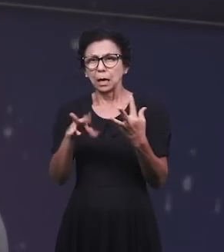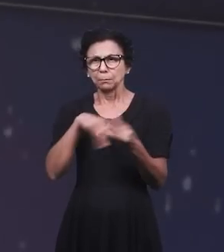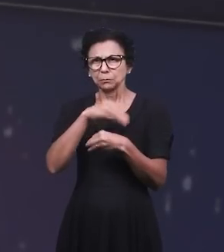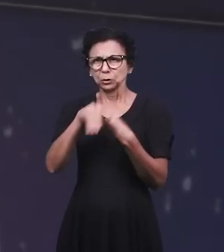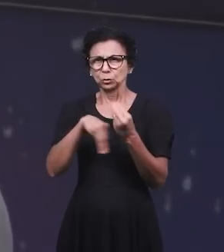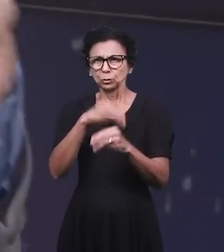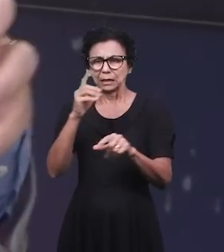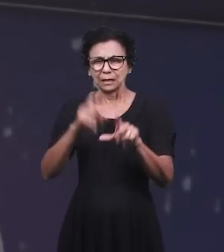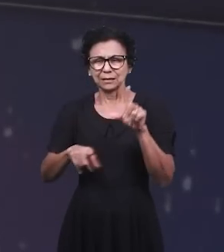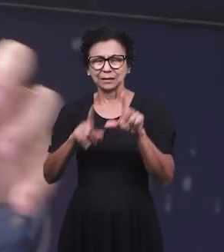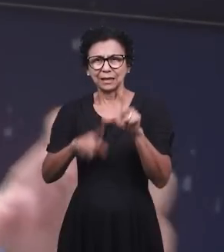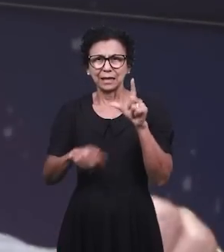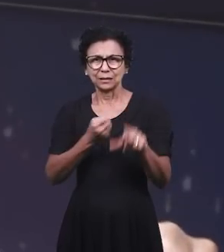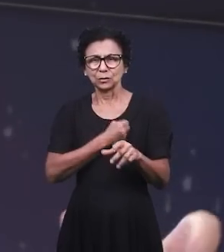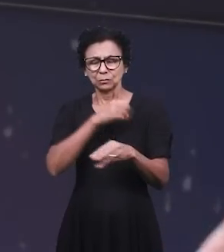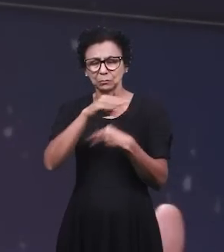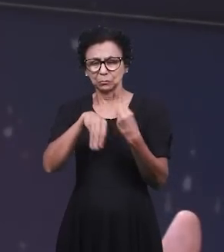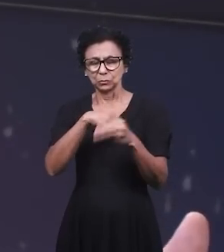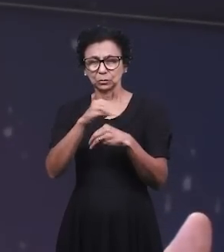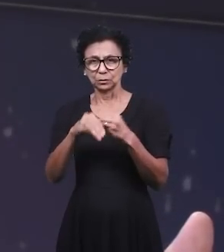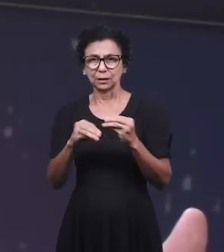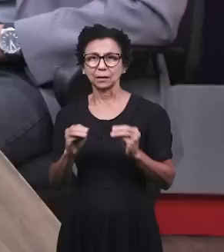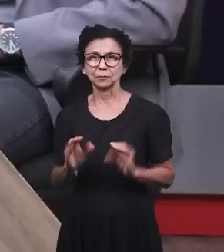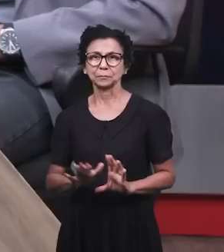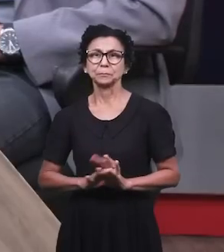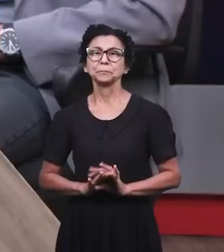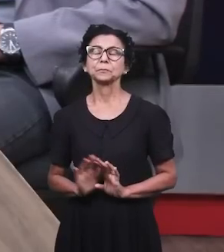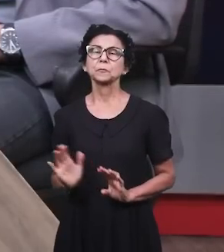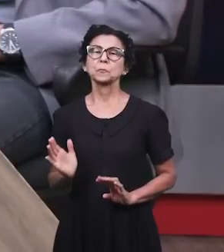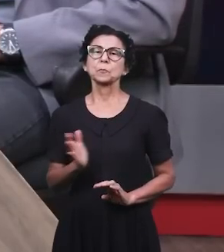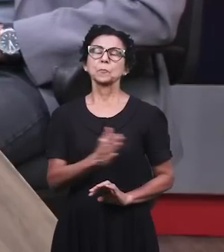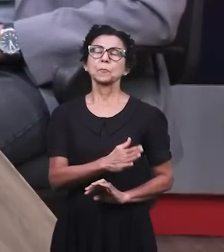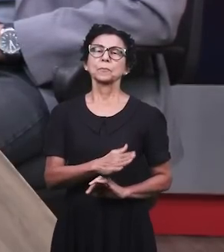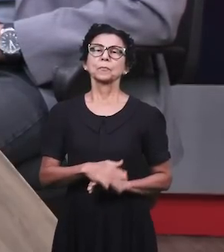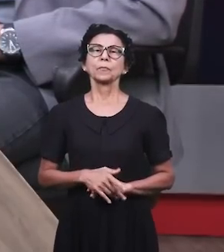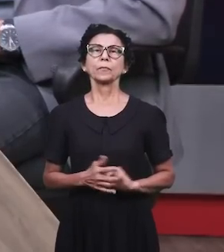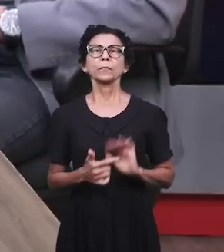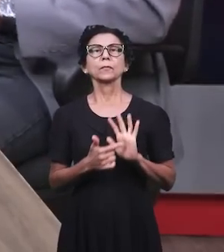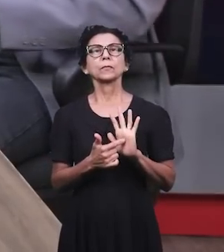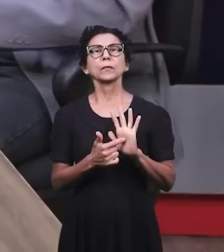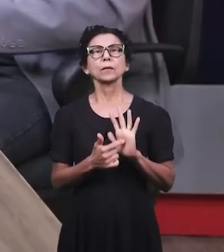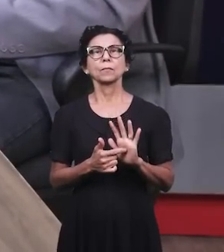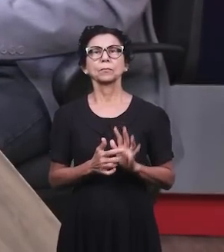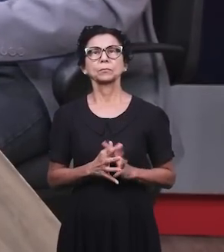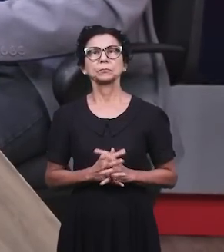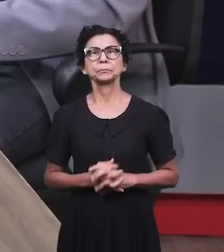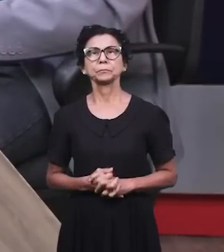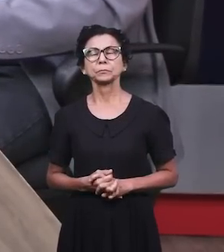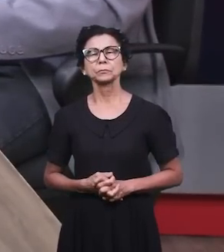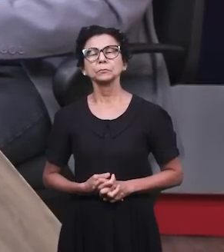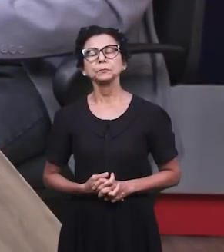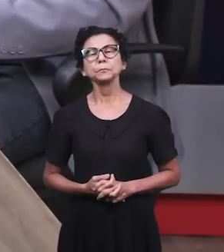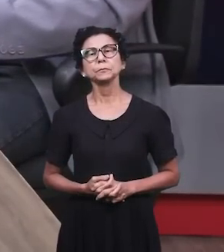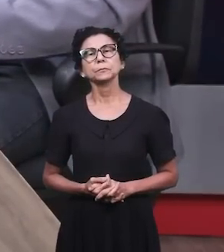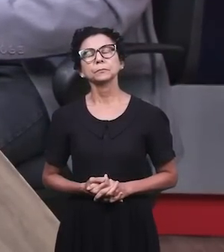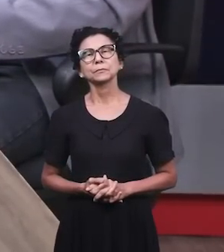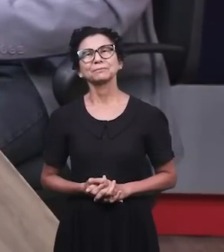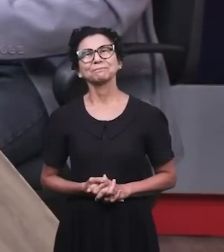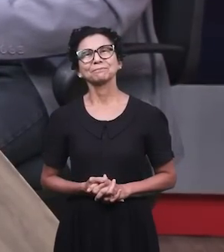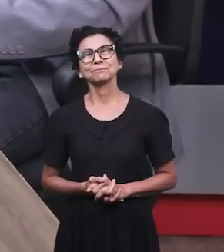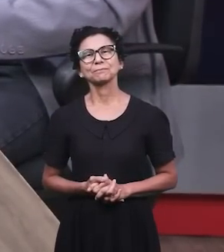embaralhar as letras, enfim. Uma delas, podemos até trazer aqui na tela,